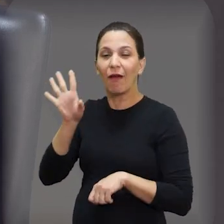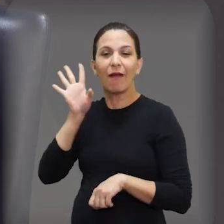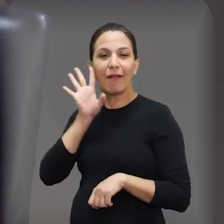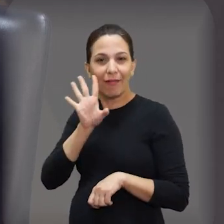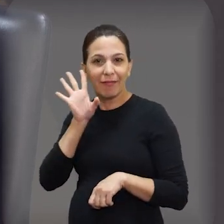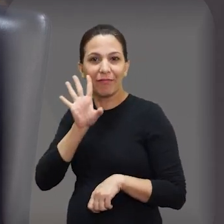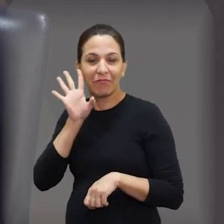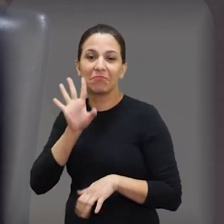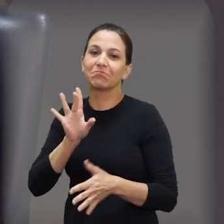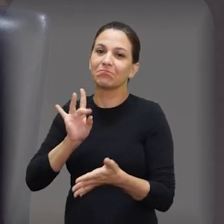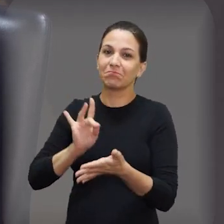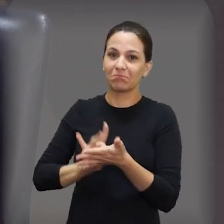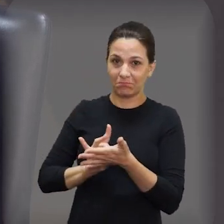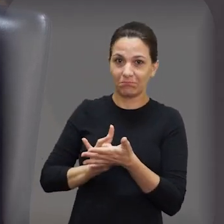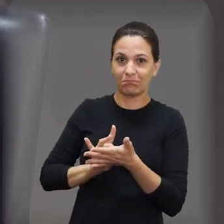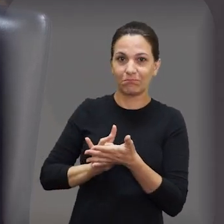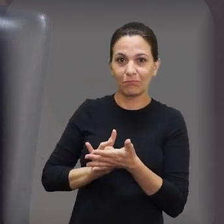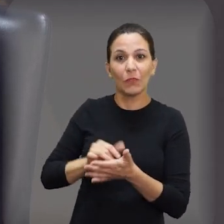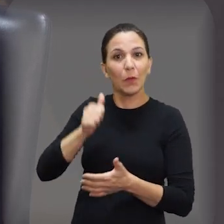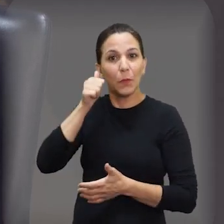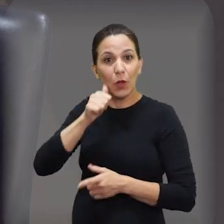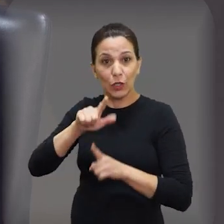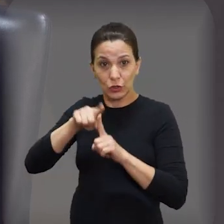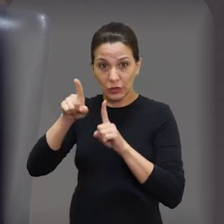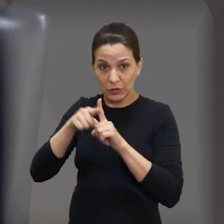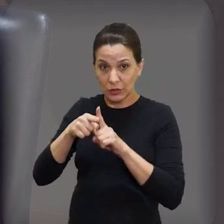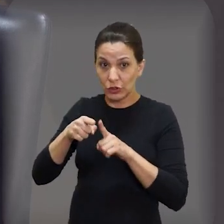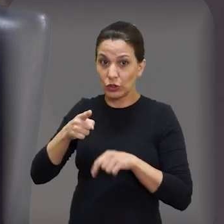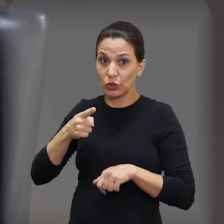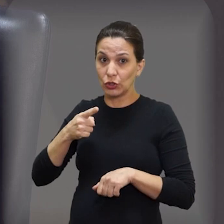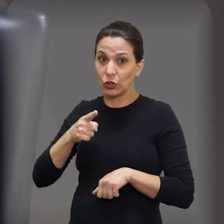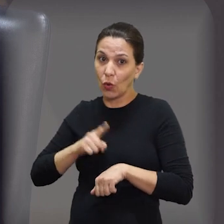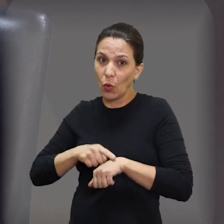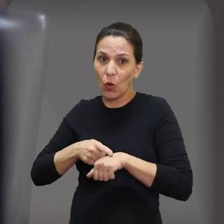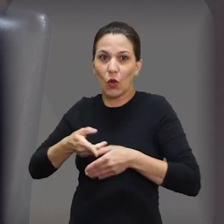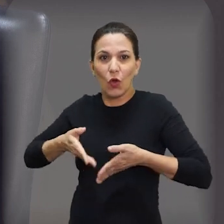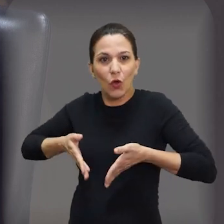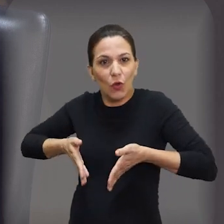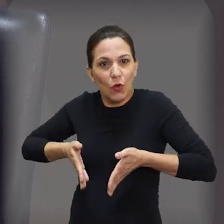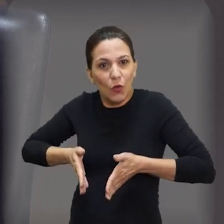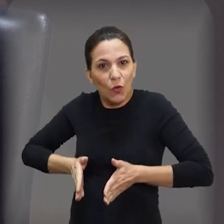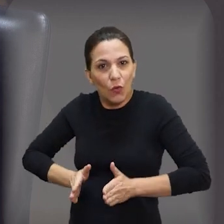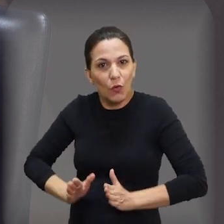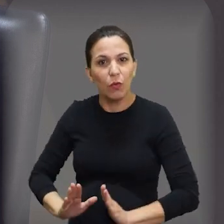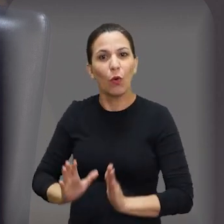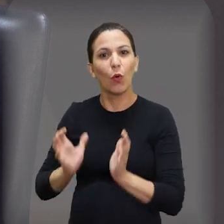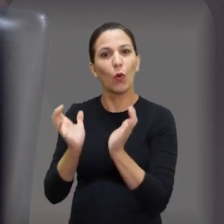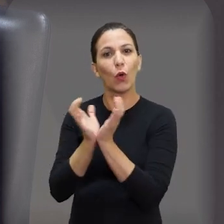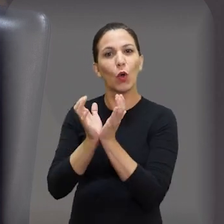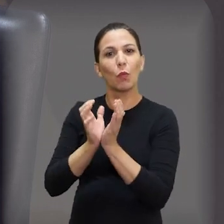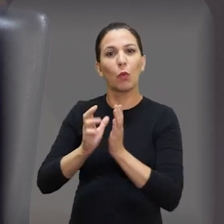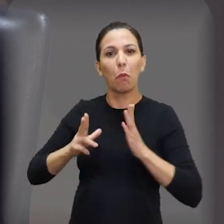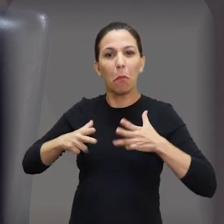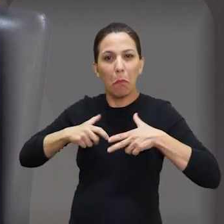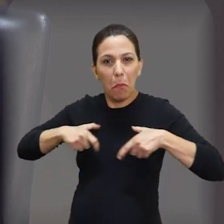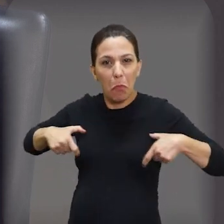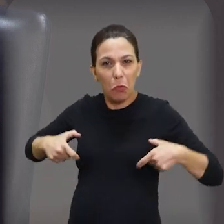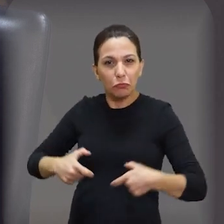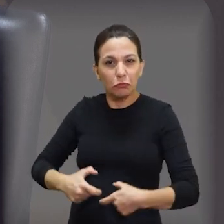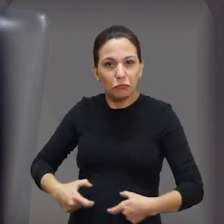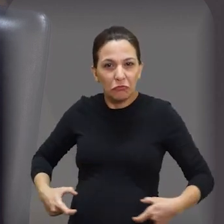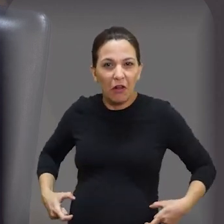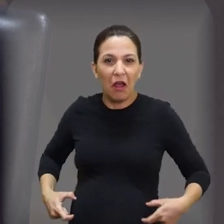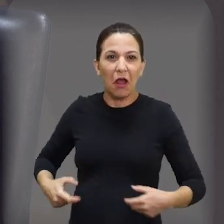É muito, muito legal isso. As gestantes, elas, durante o trabalho de parto,